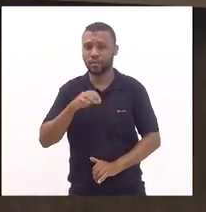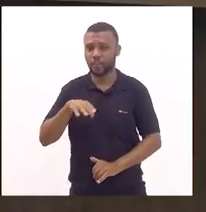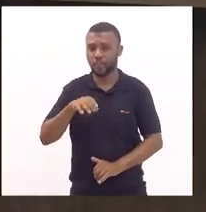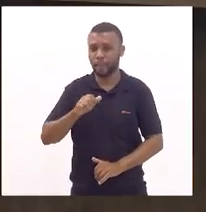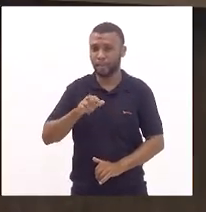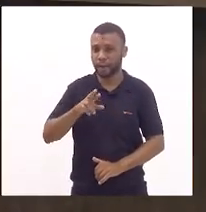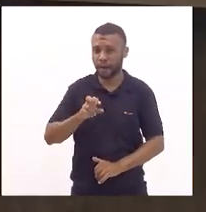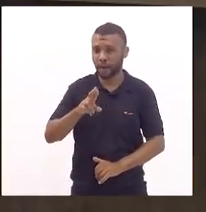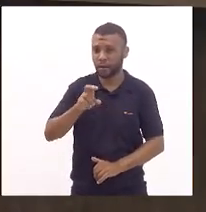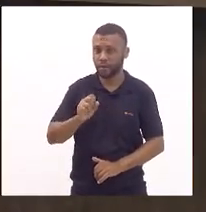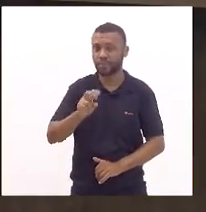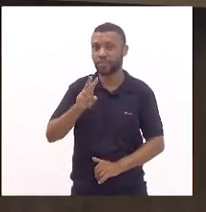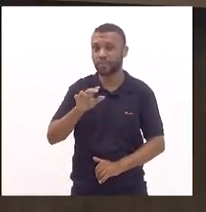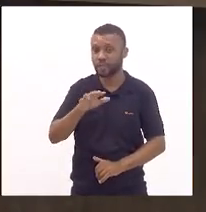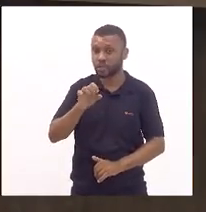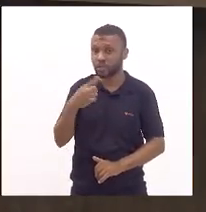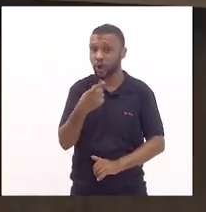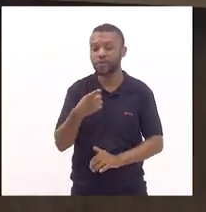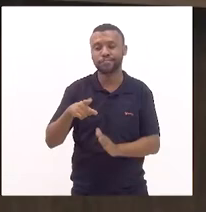Vinícius. Nós realizamos